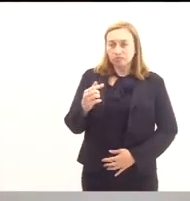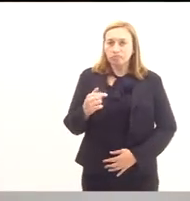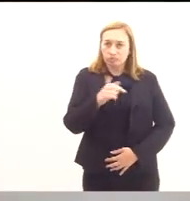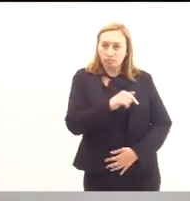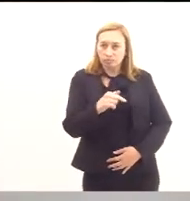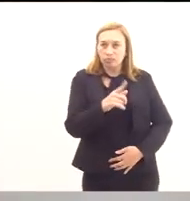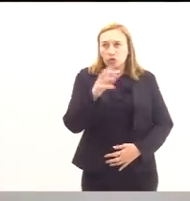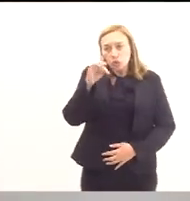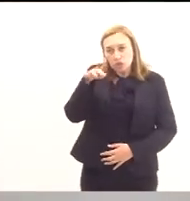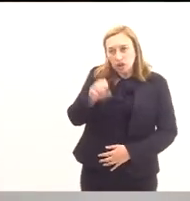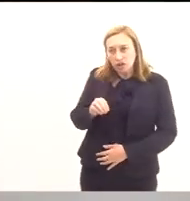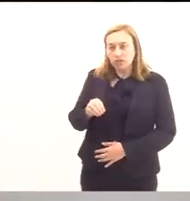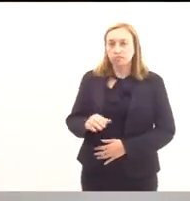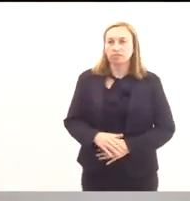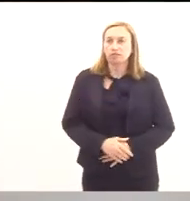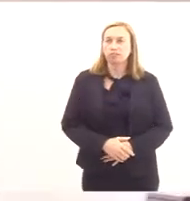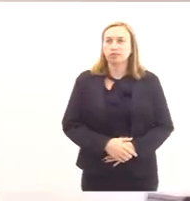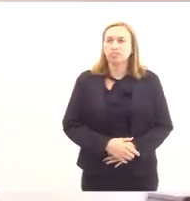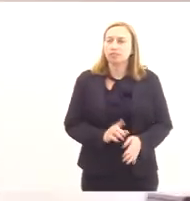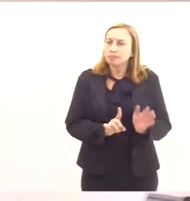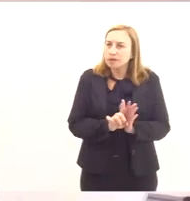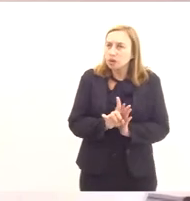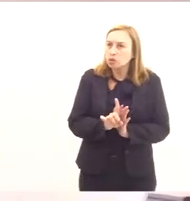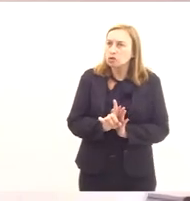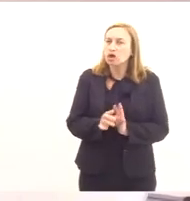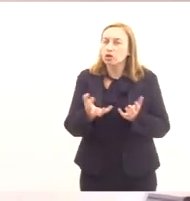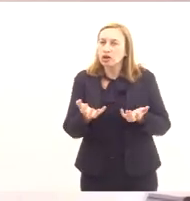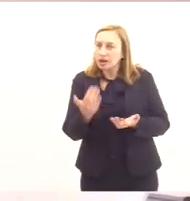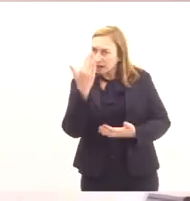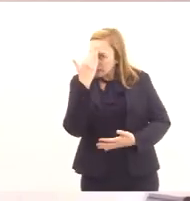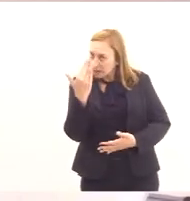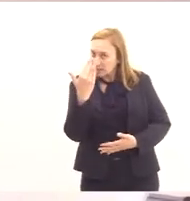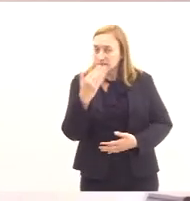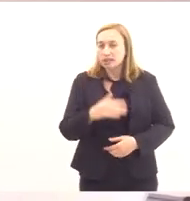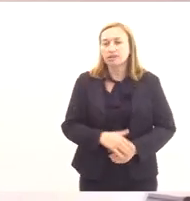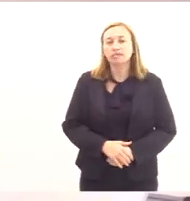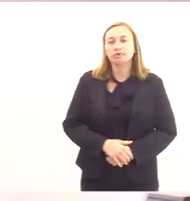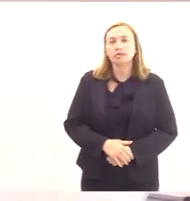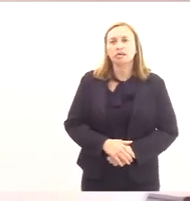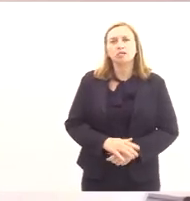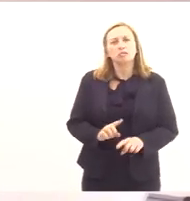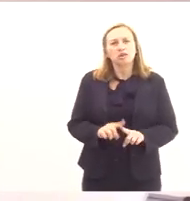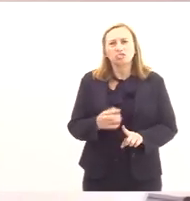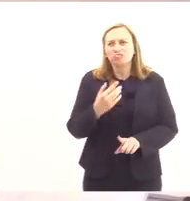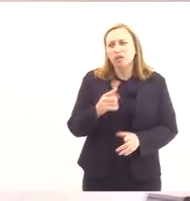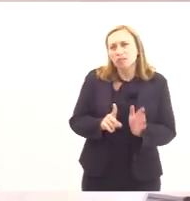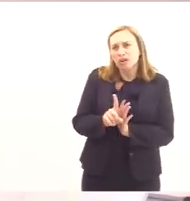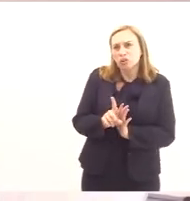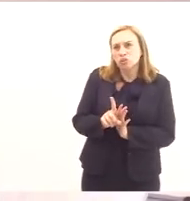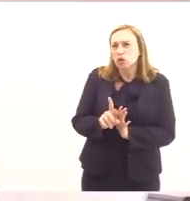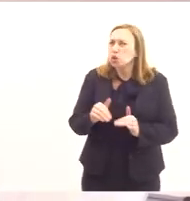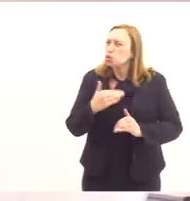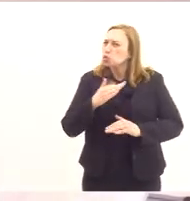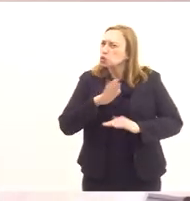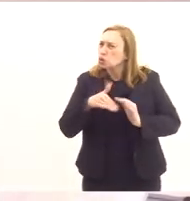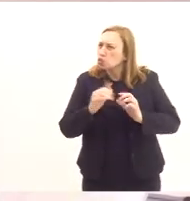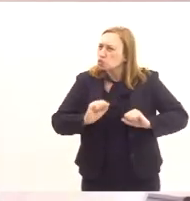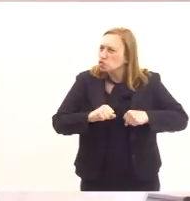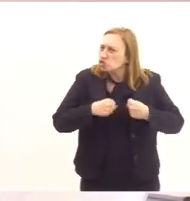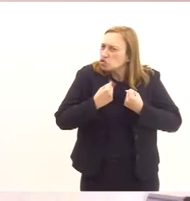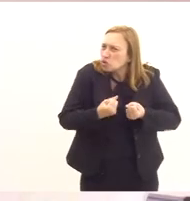aqui e eu tenho um questionamento que agradecer a exploração mas tem um questionamento que o seguinte todo esse esforço